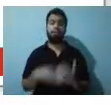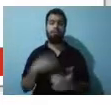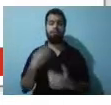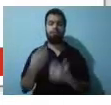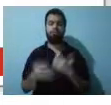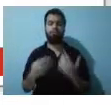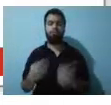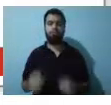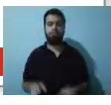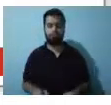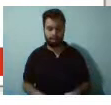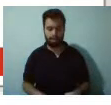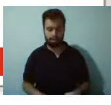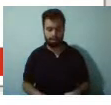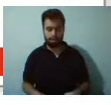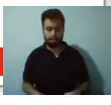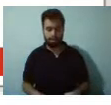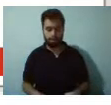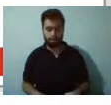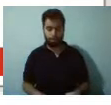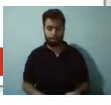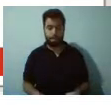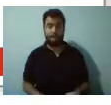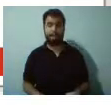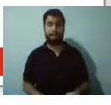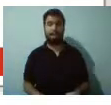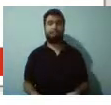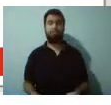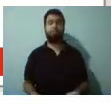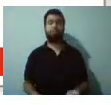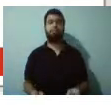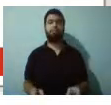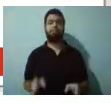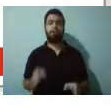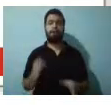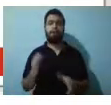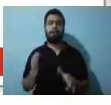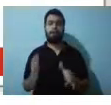Mas, corrigindo um pouco do que eu falei, tá bom?